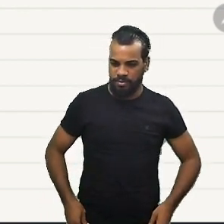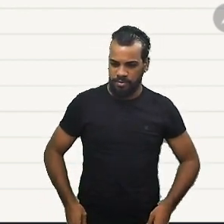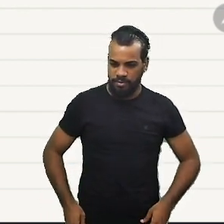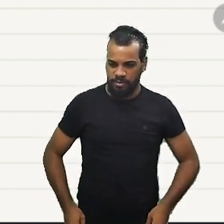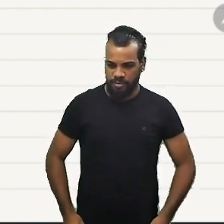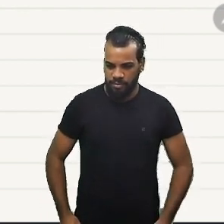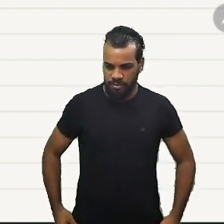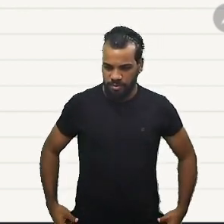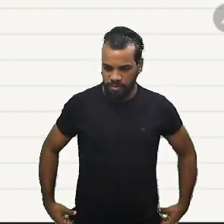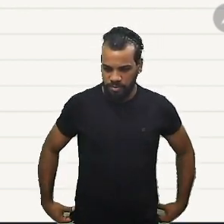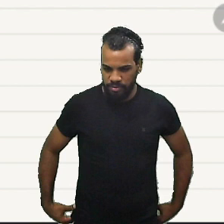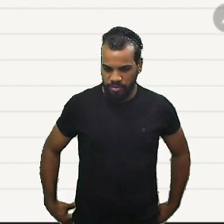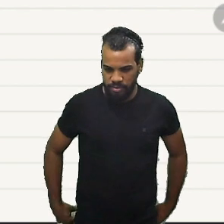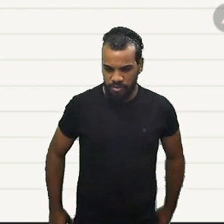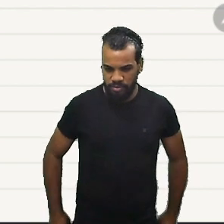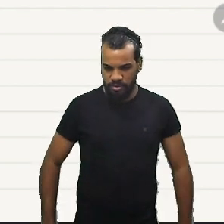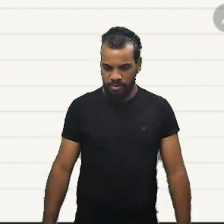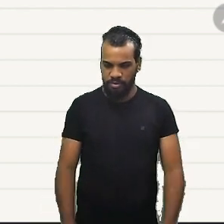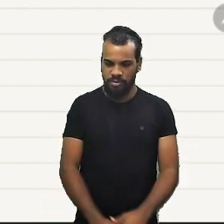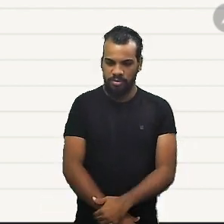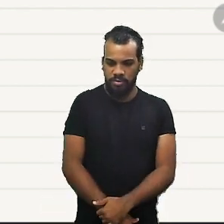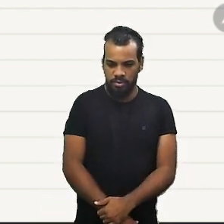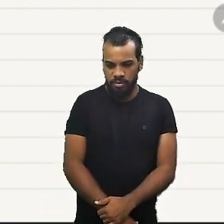os heterótrofos